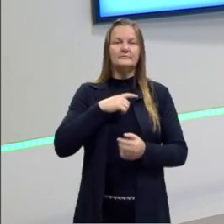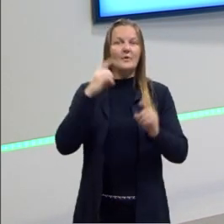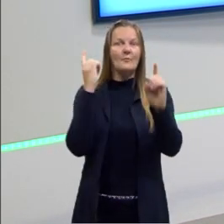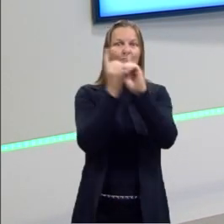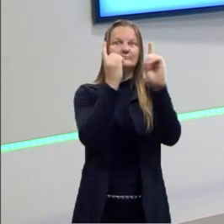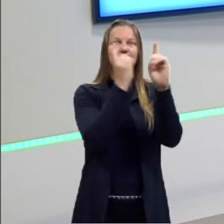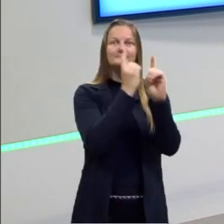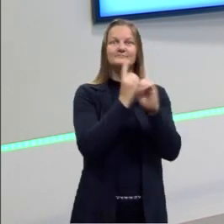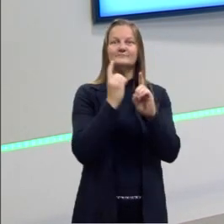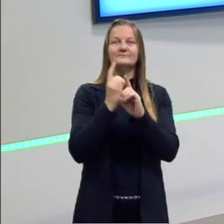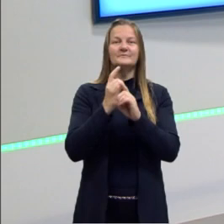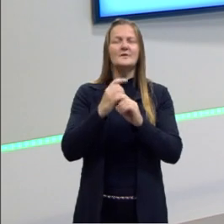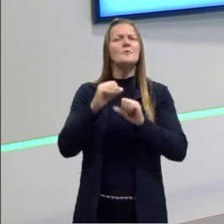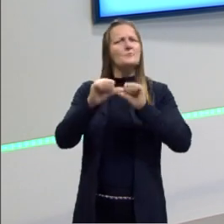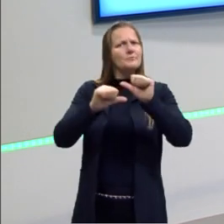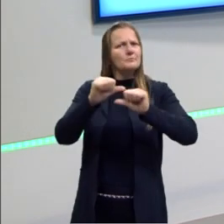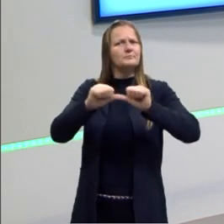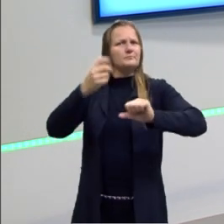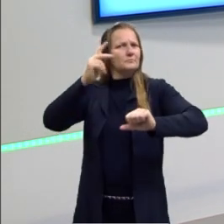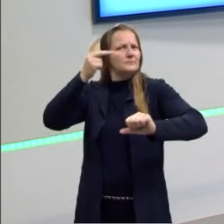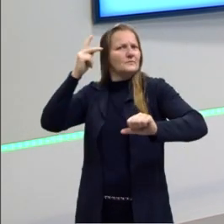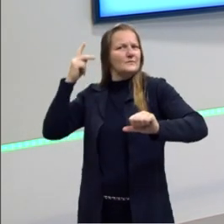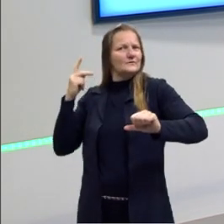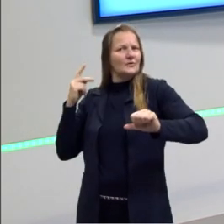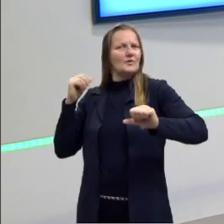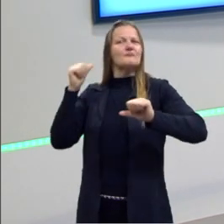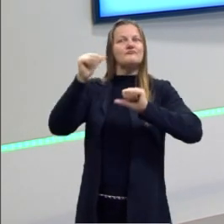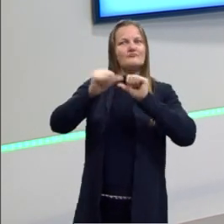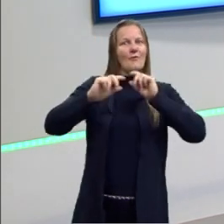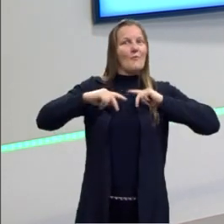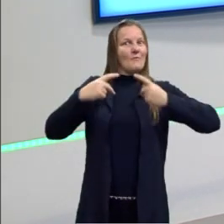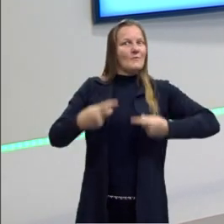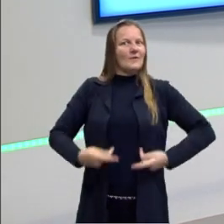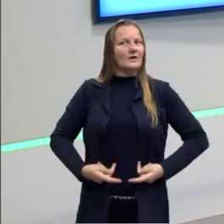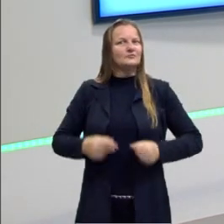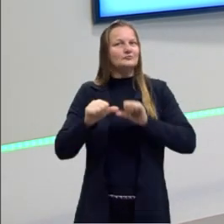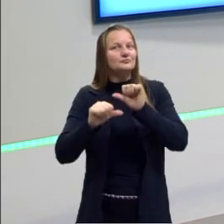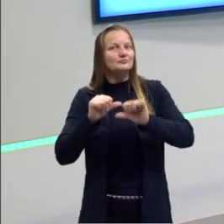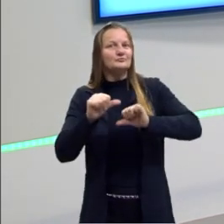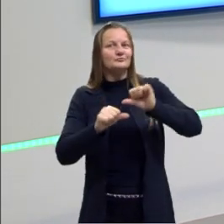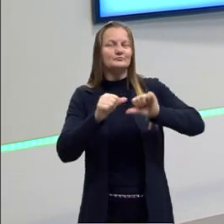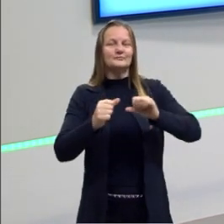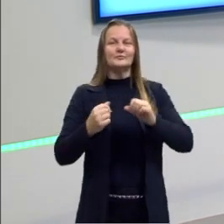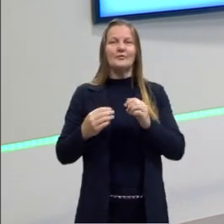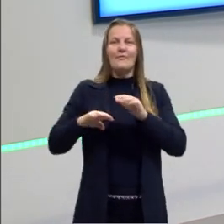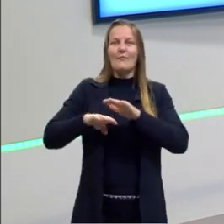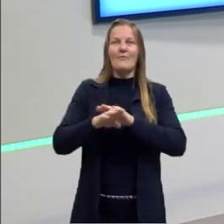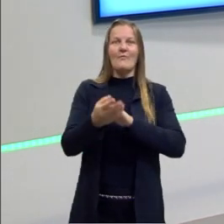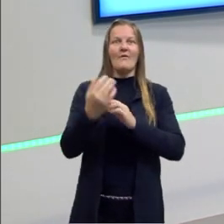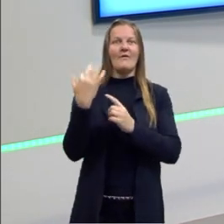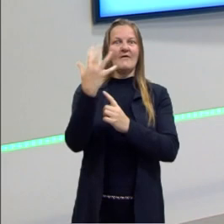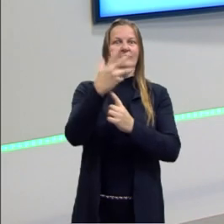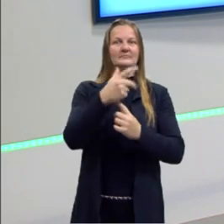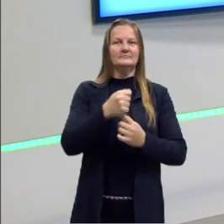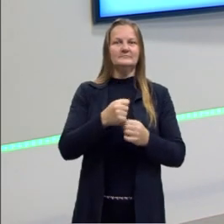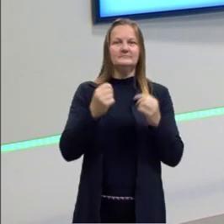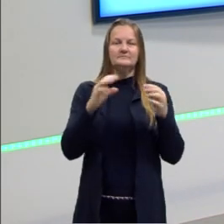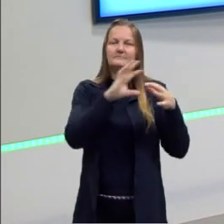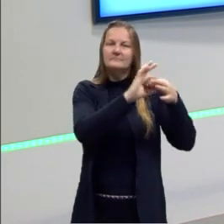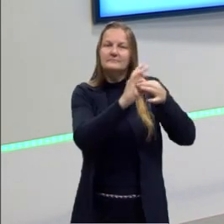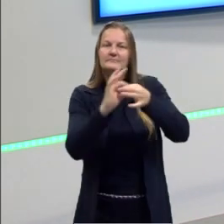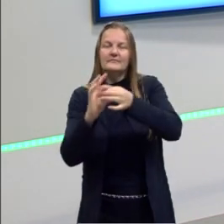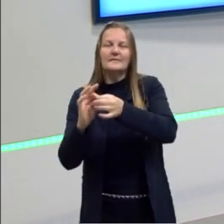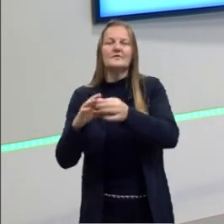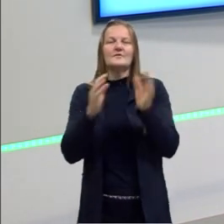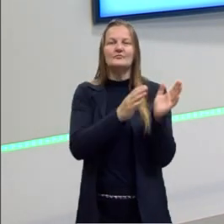descobertas que mudou o rumo da história e da humanidade tá para gente começar contextualizando aqui esse